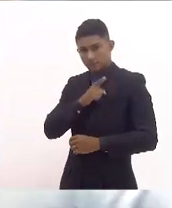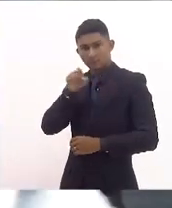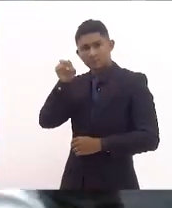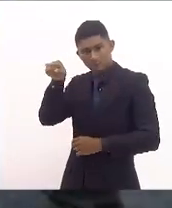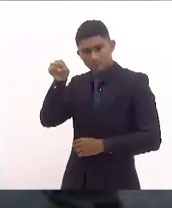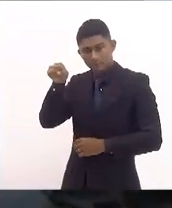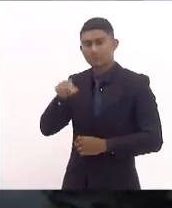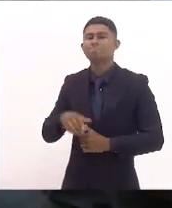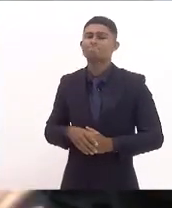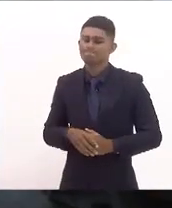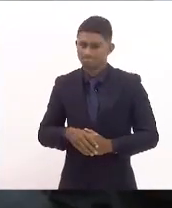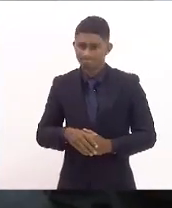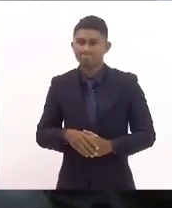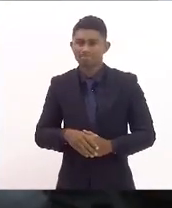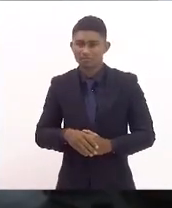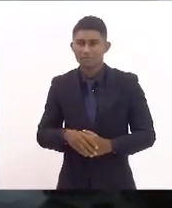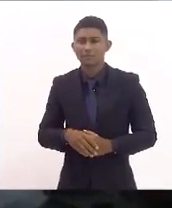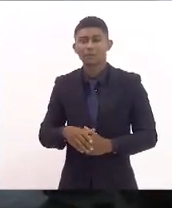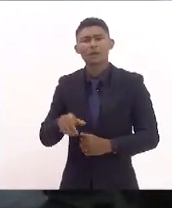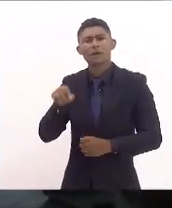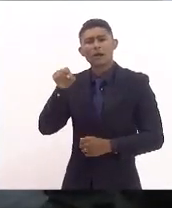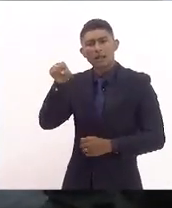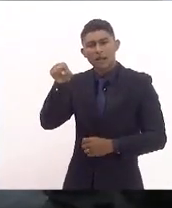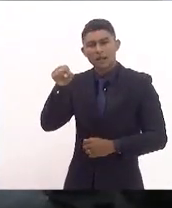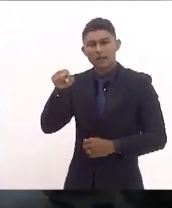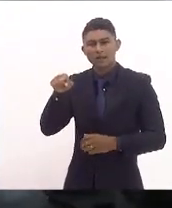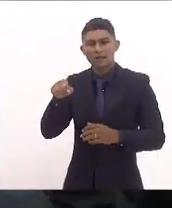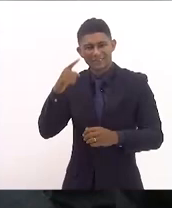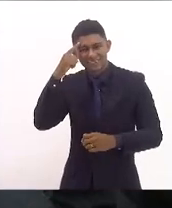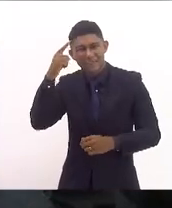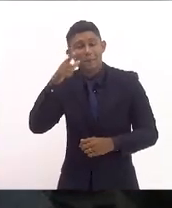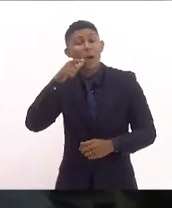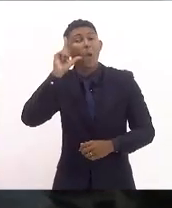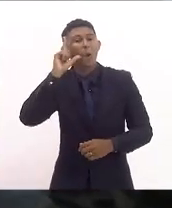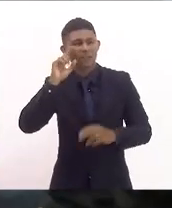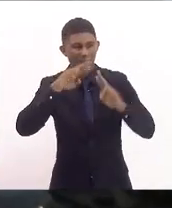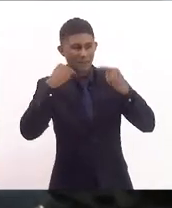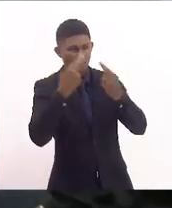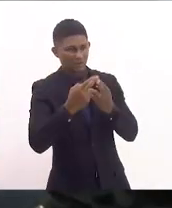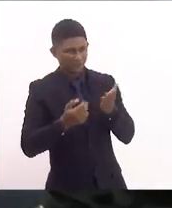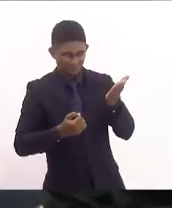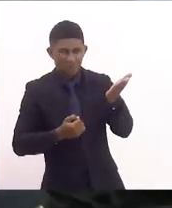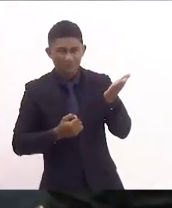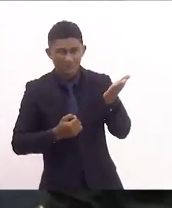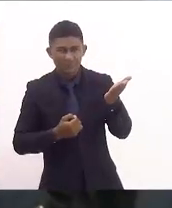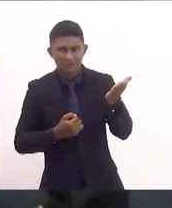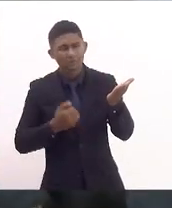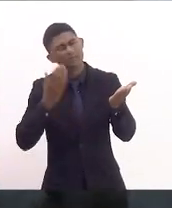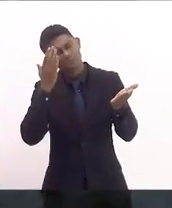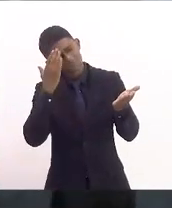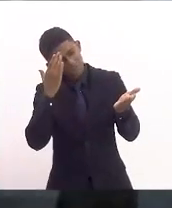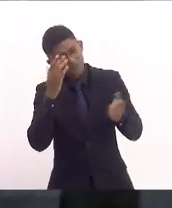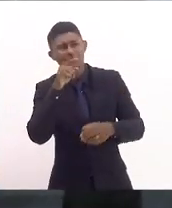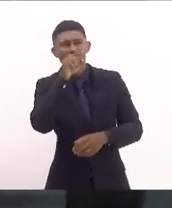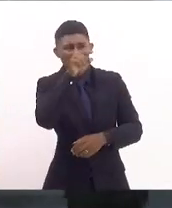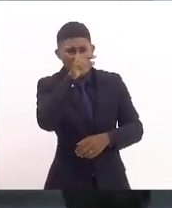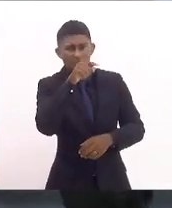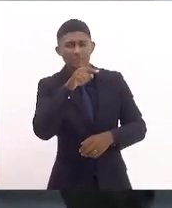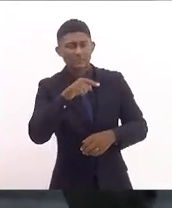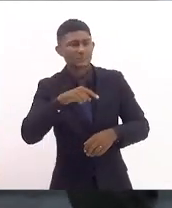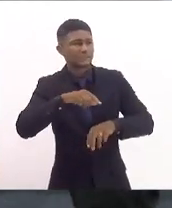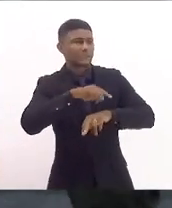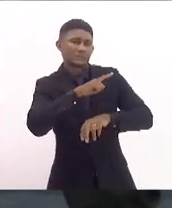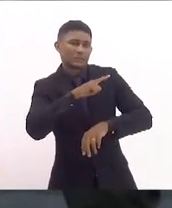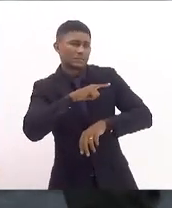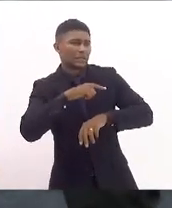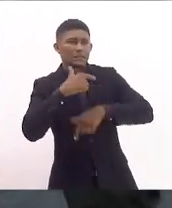e é a de São Gonçalo nós queríamos uma reunião com vossa excelência ontem vossa excelência tem na número